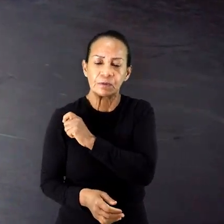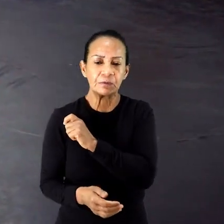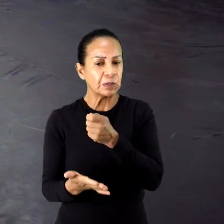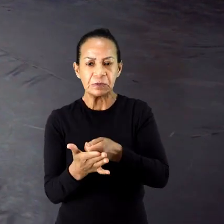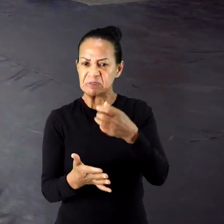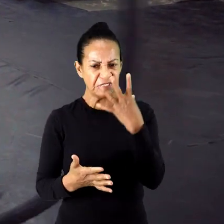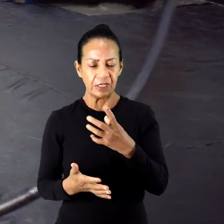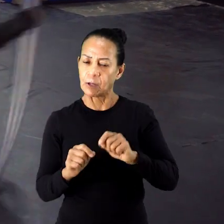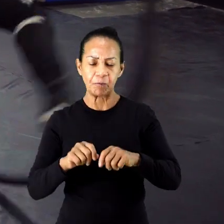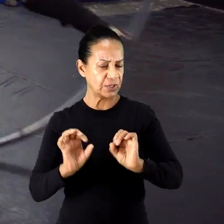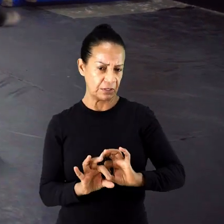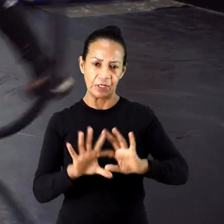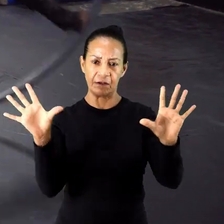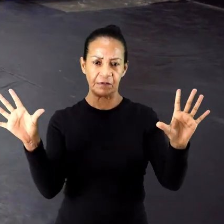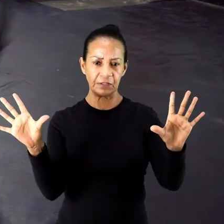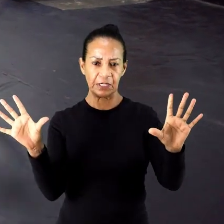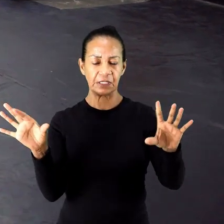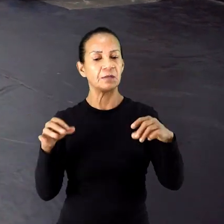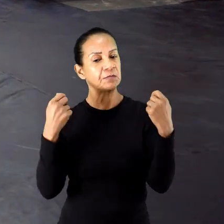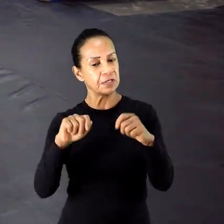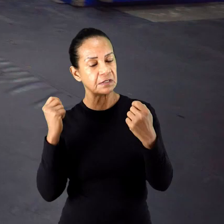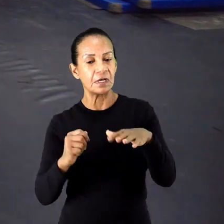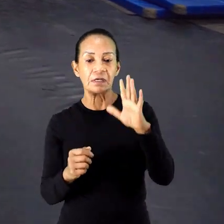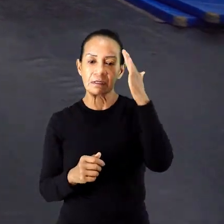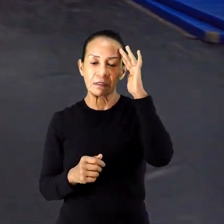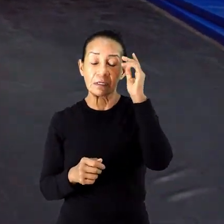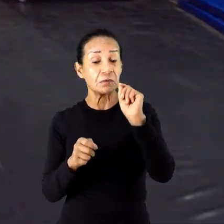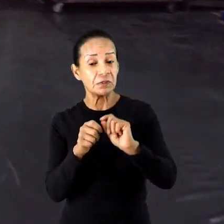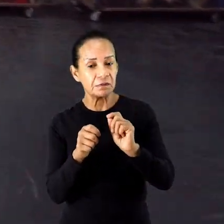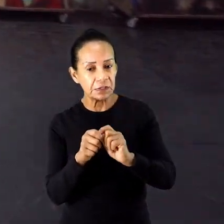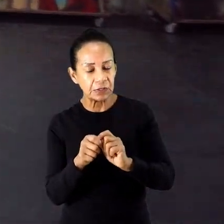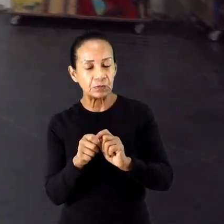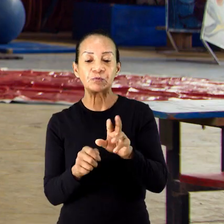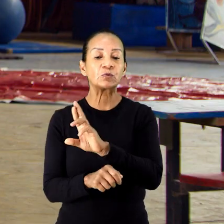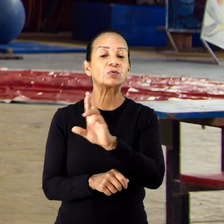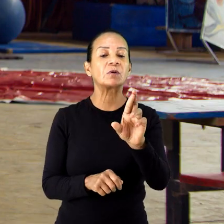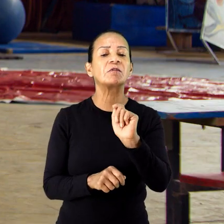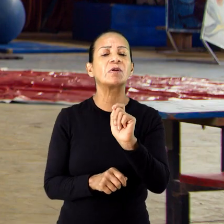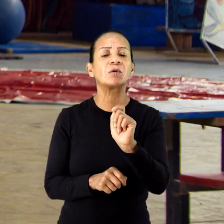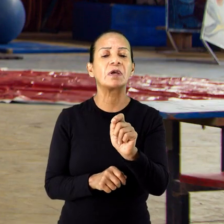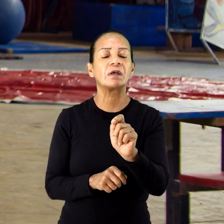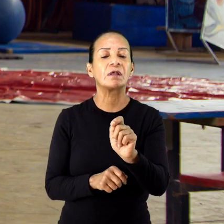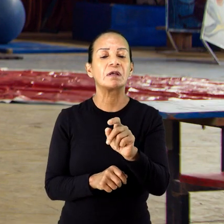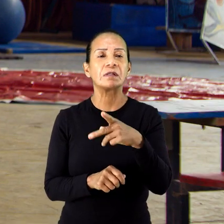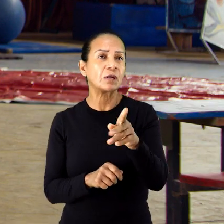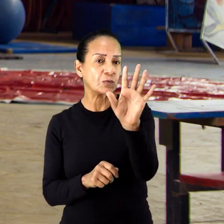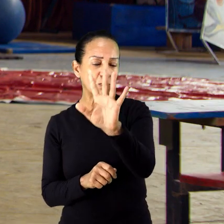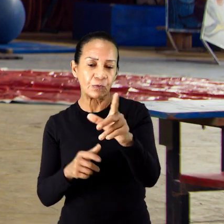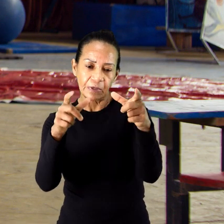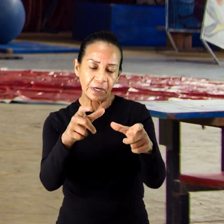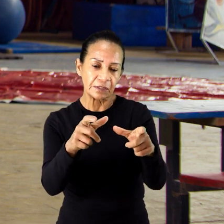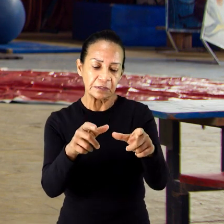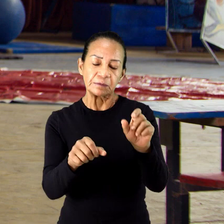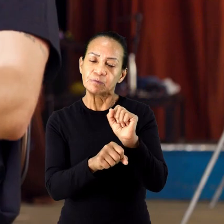A técnica não é o objetivo do circo social. O circo social ele cumpre, sim, essa lacuna social, bem como o nome diz, para a gente ter um